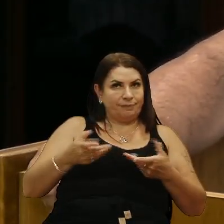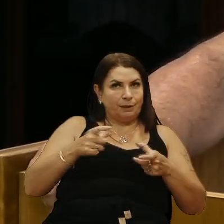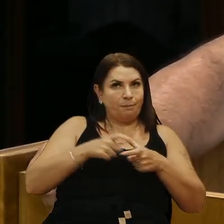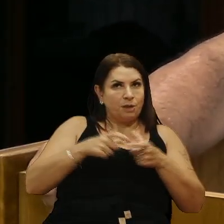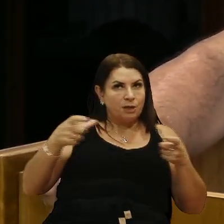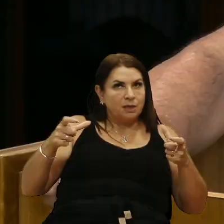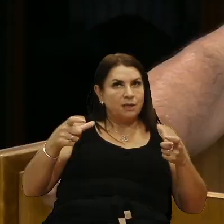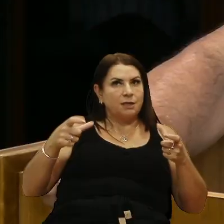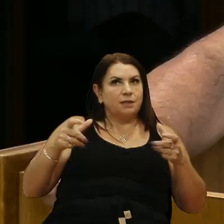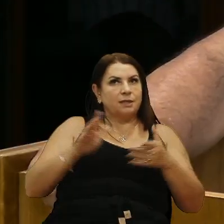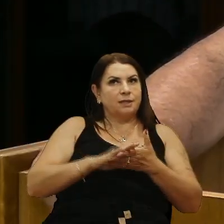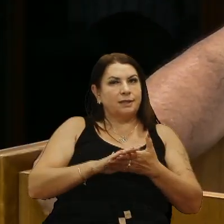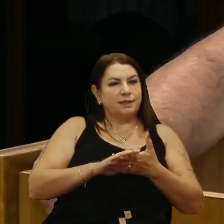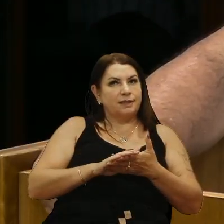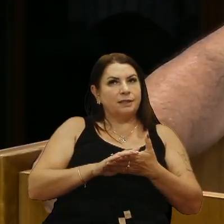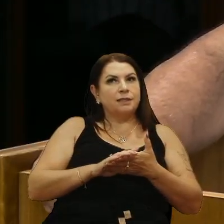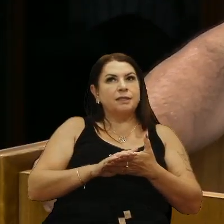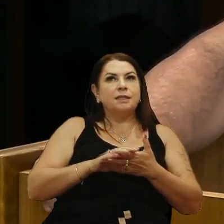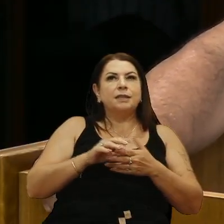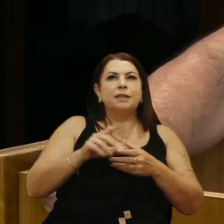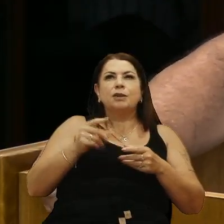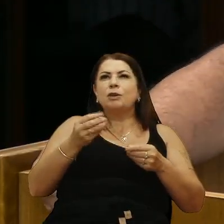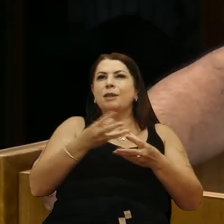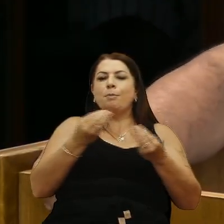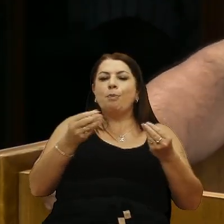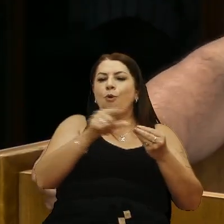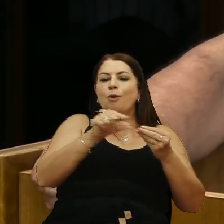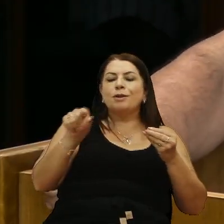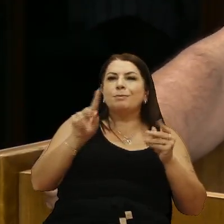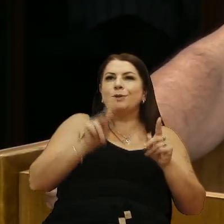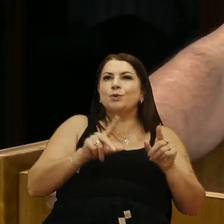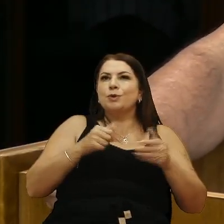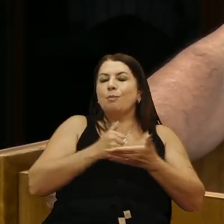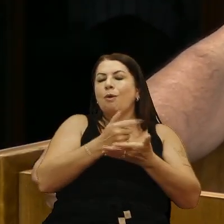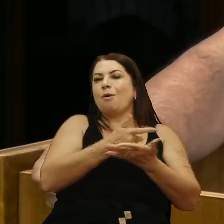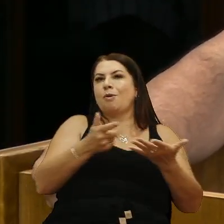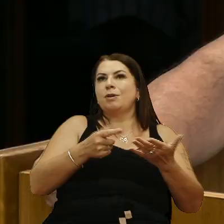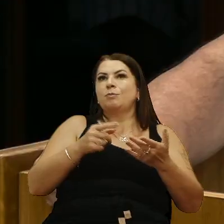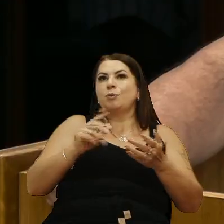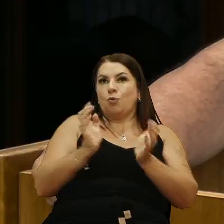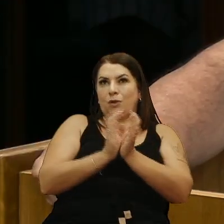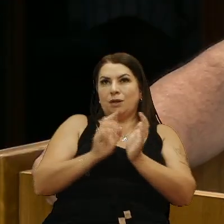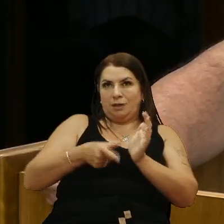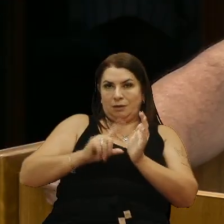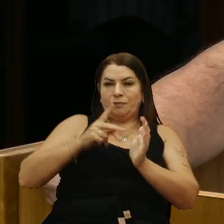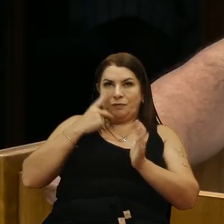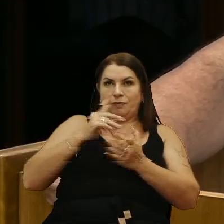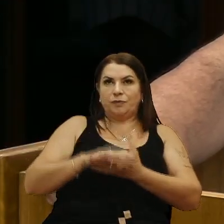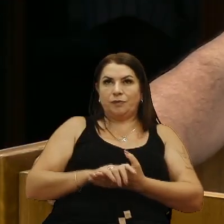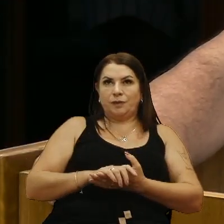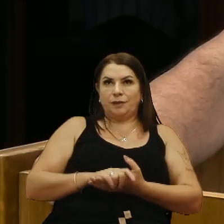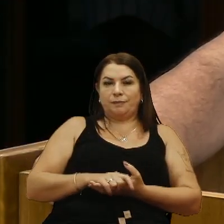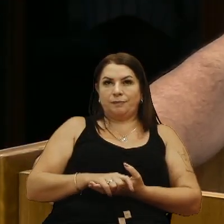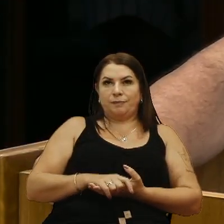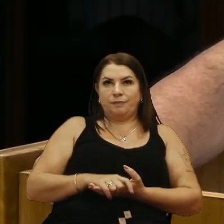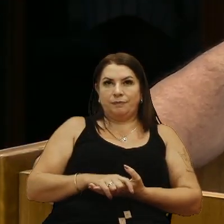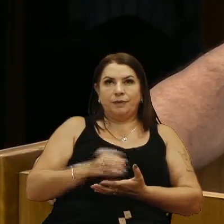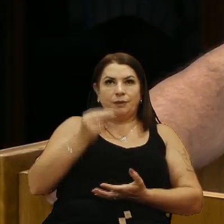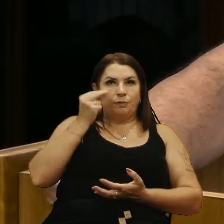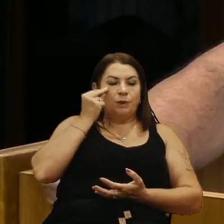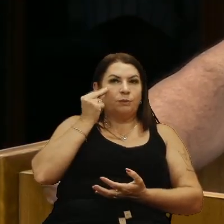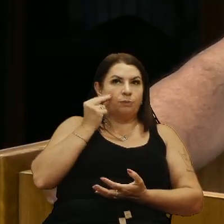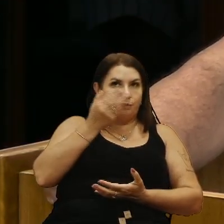maioria apertada. E como bem disse o colega que me antecedeu, doutor